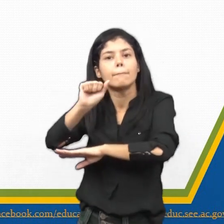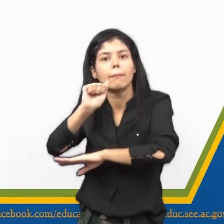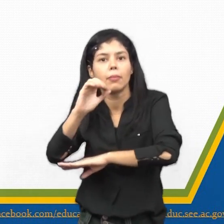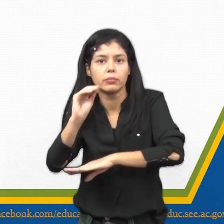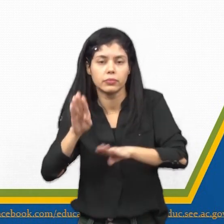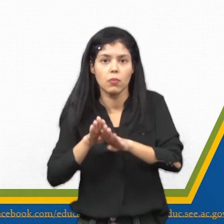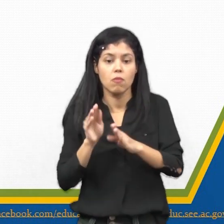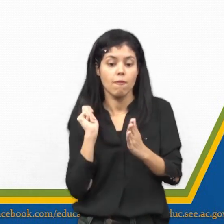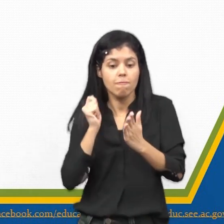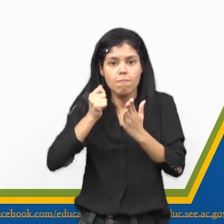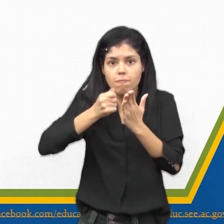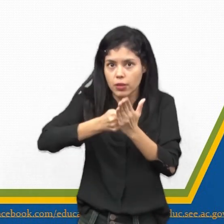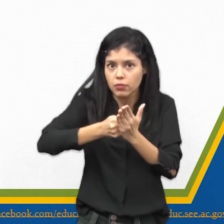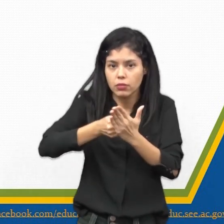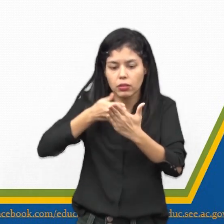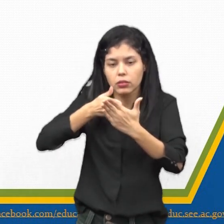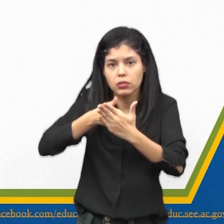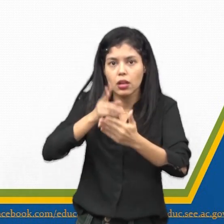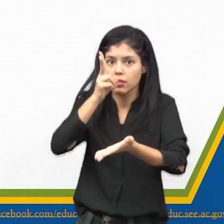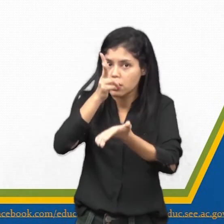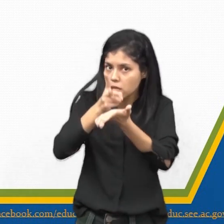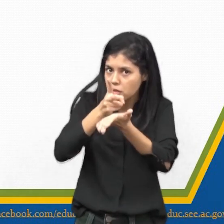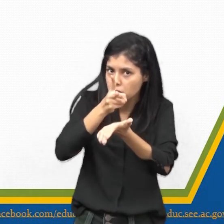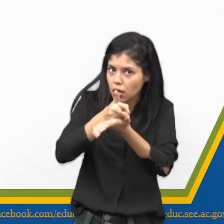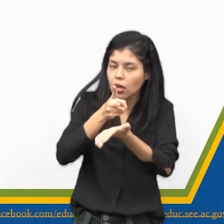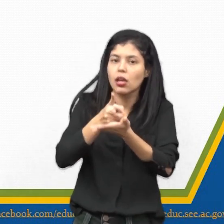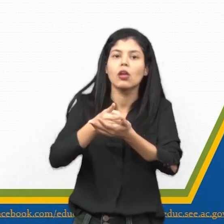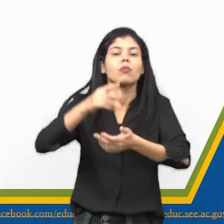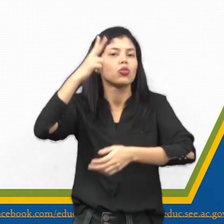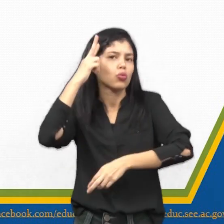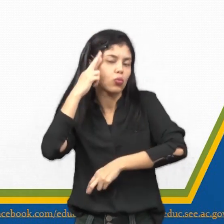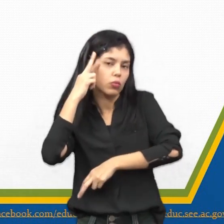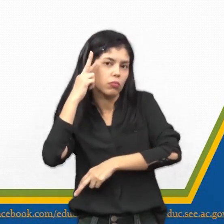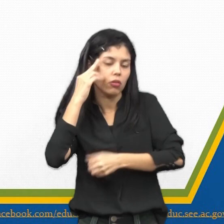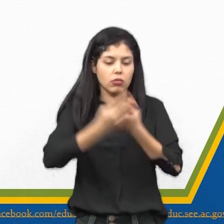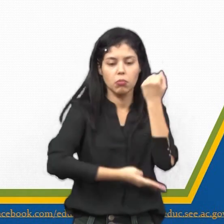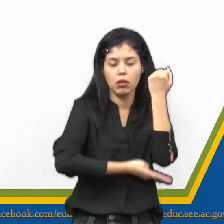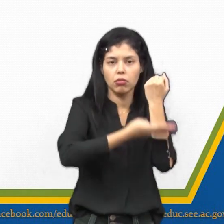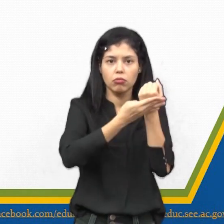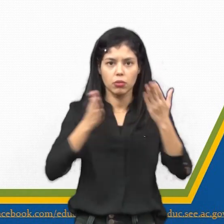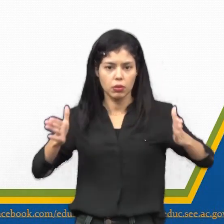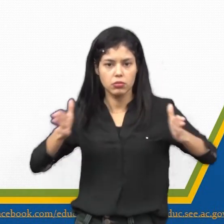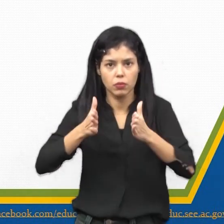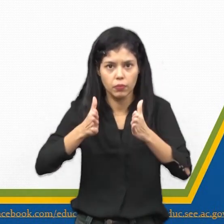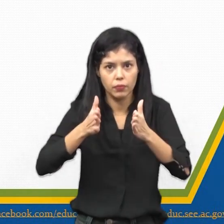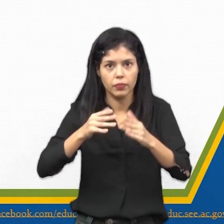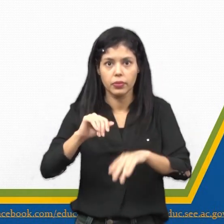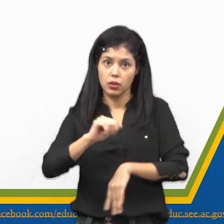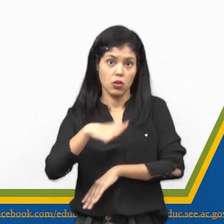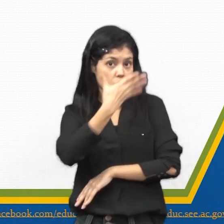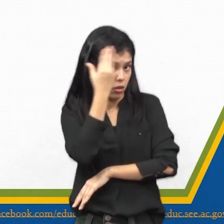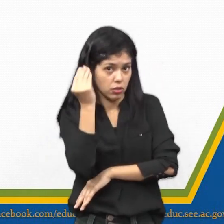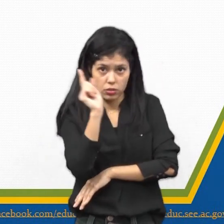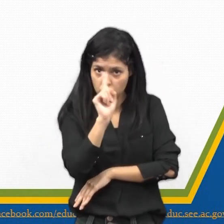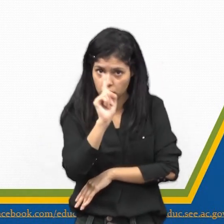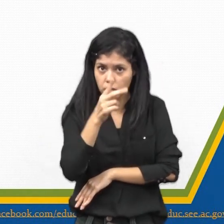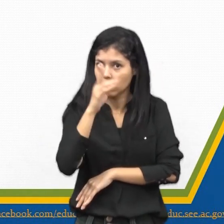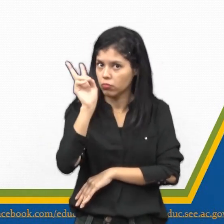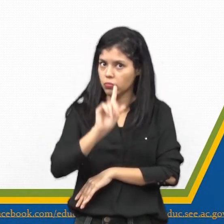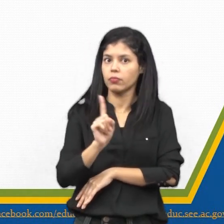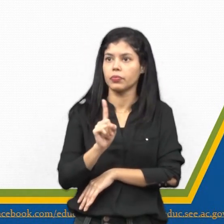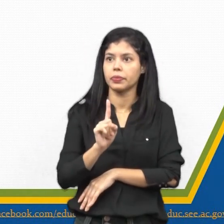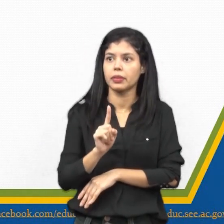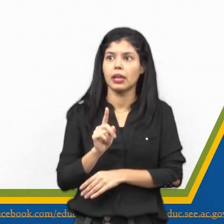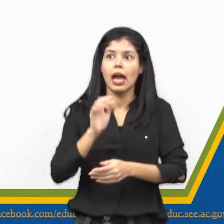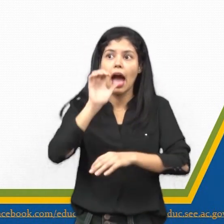ser fixa e estar nas condições normais de temperatura e pressão. Você não pode esquecer esse lembrete.